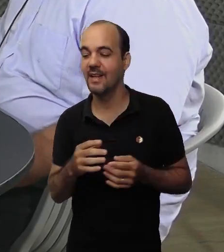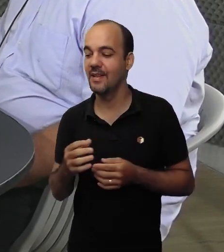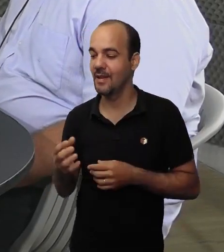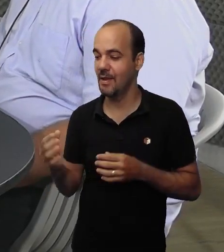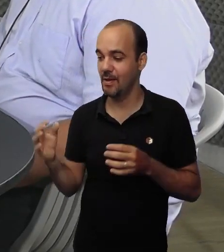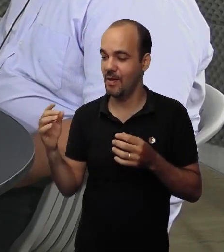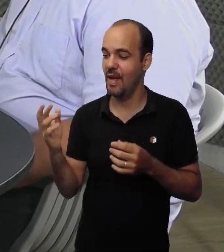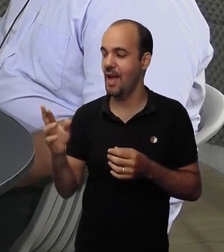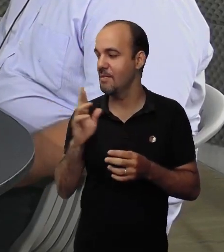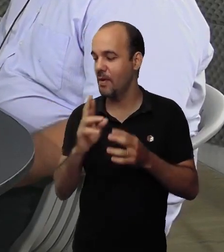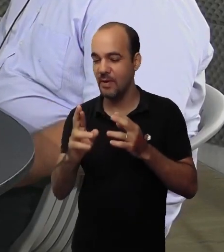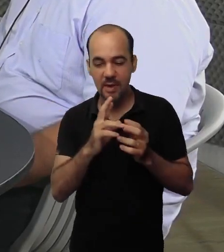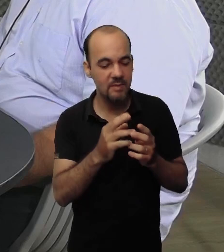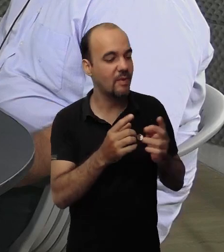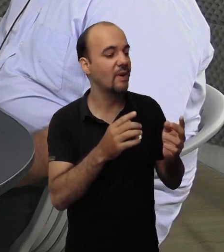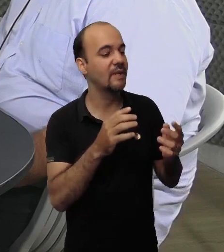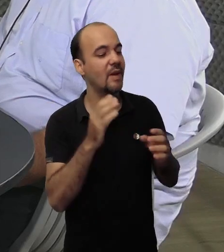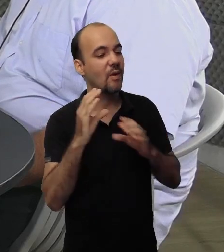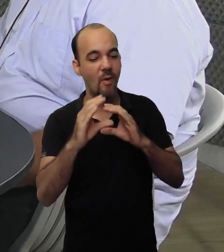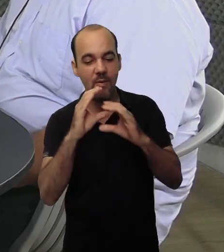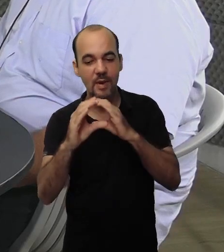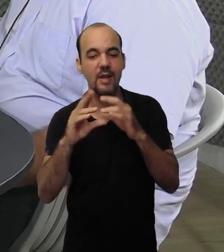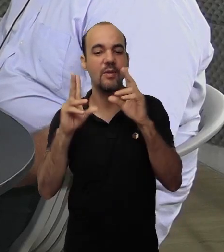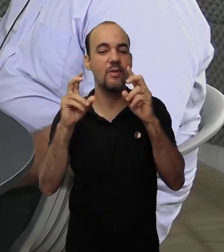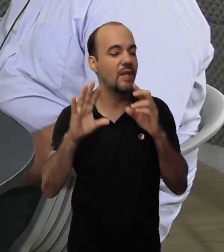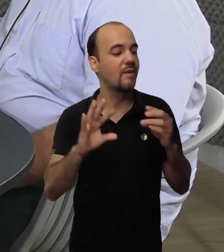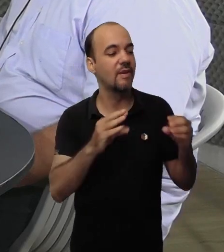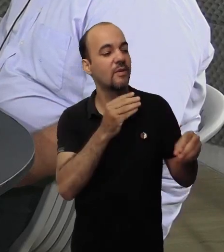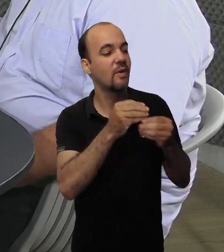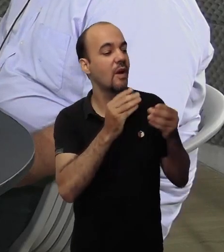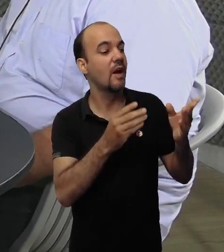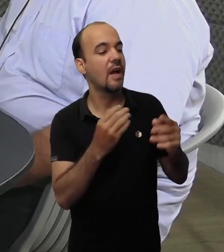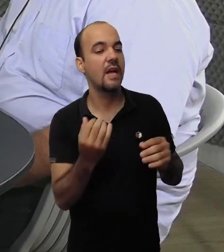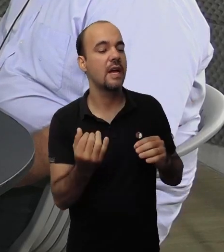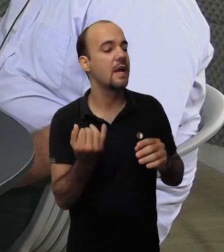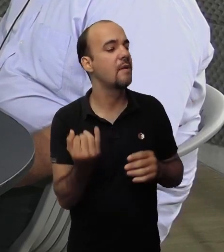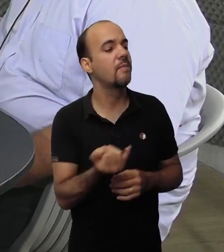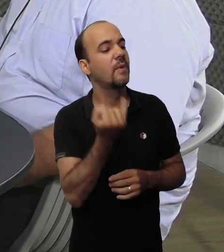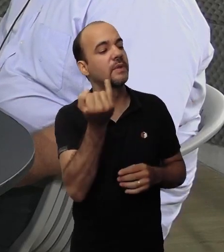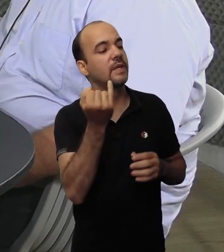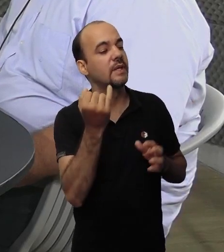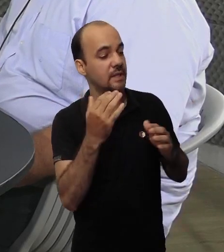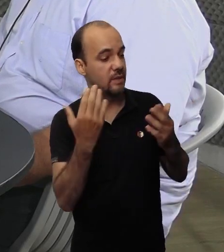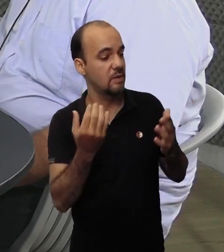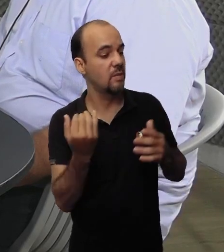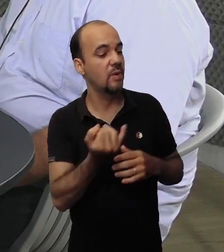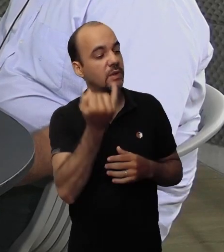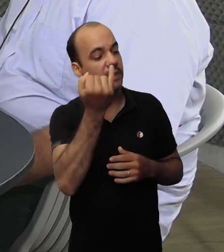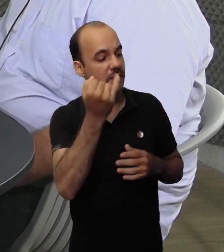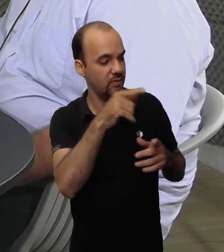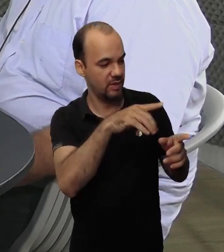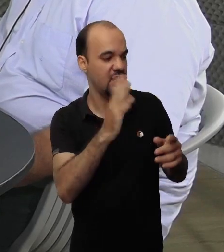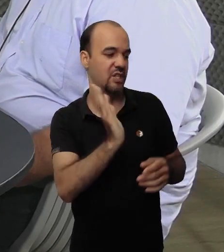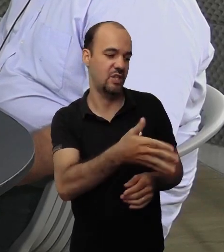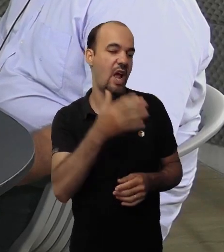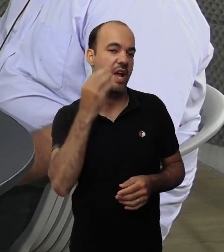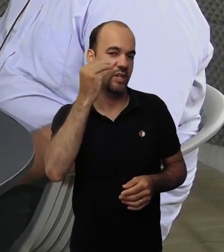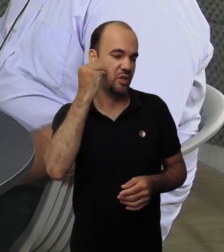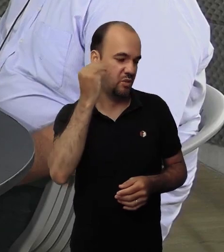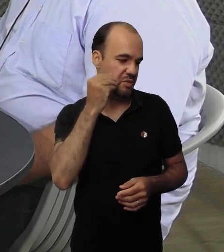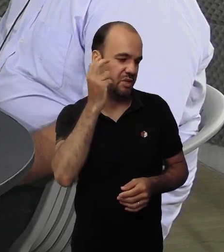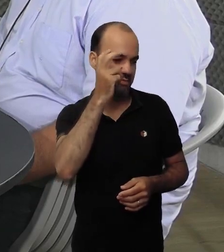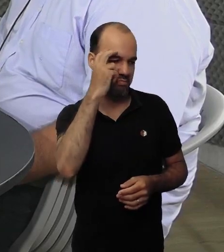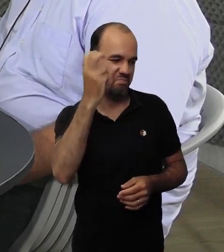à comunicação e à busca disso, qual é a importância realmente para a senhora que já tem essa expertise, né, tem